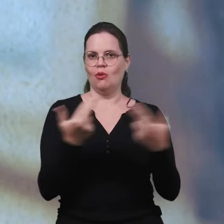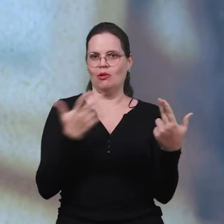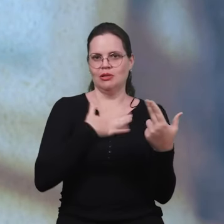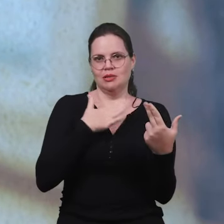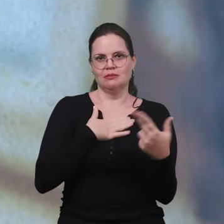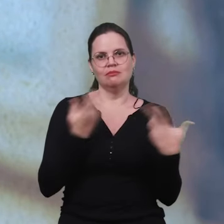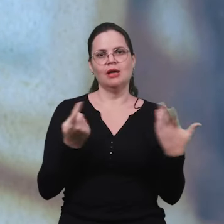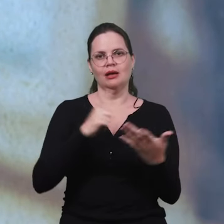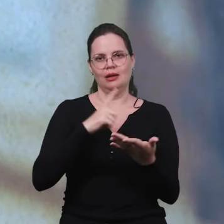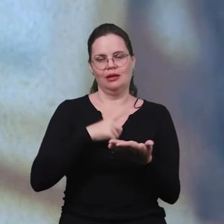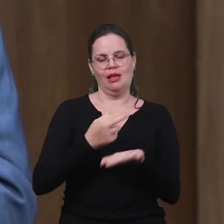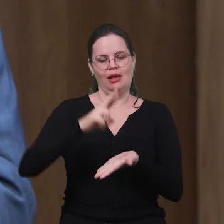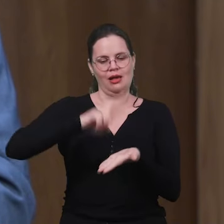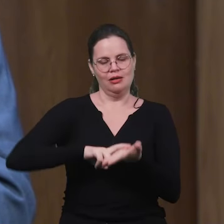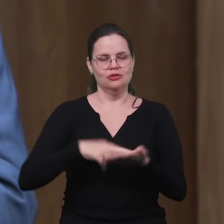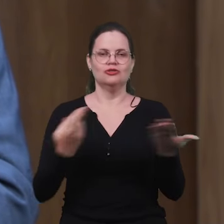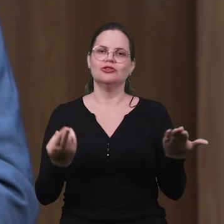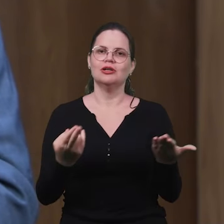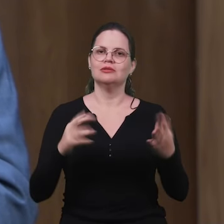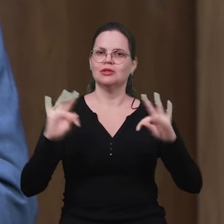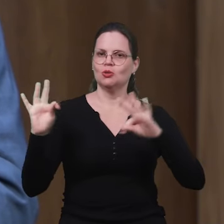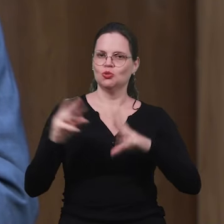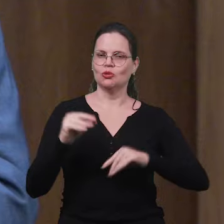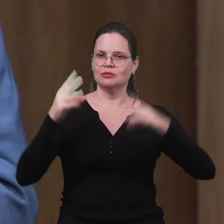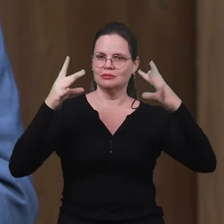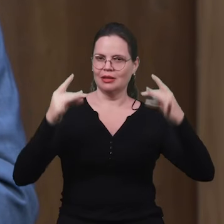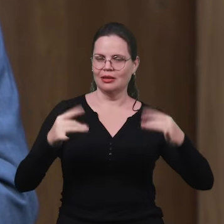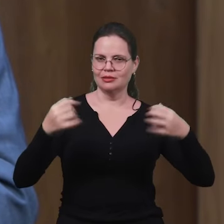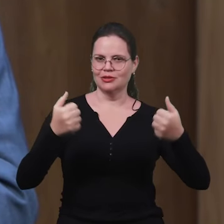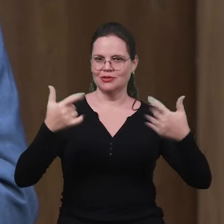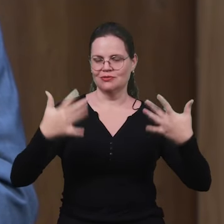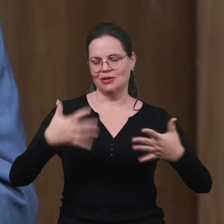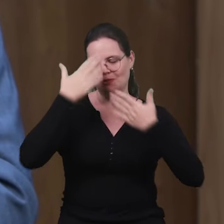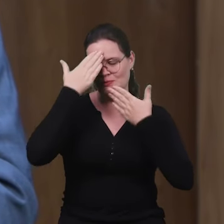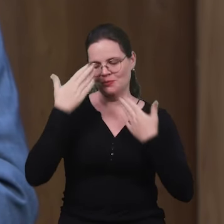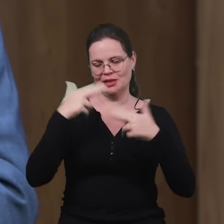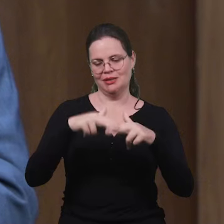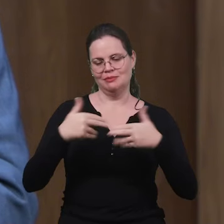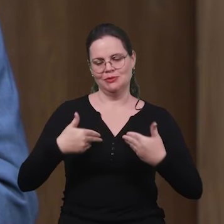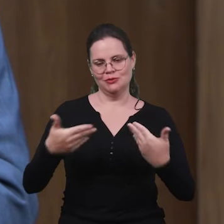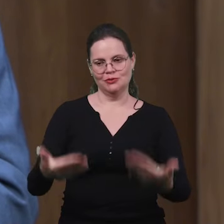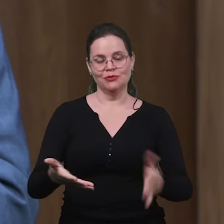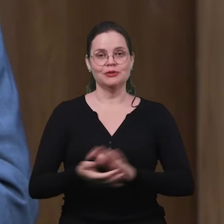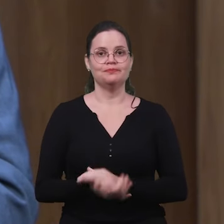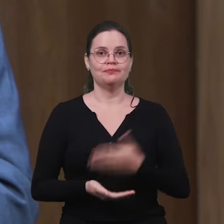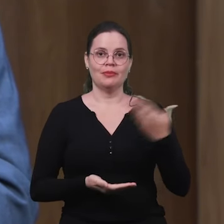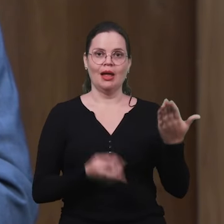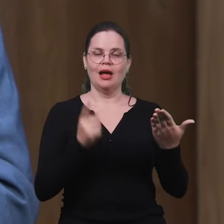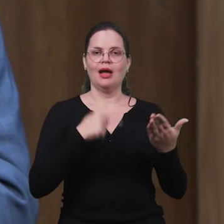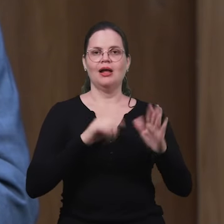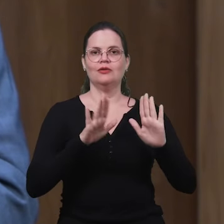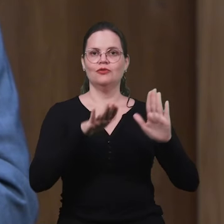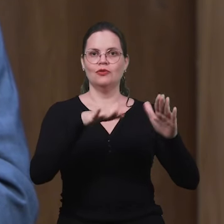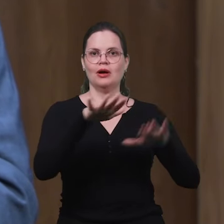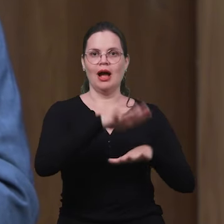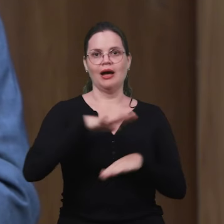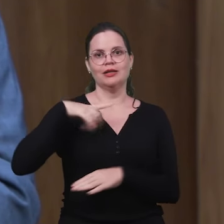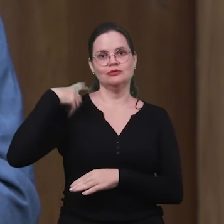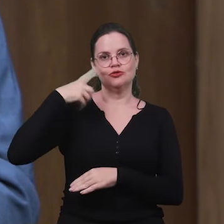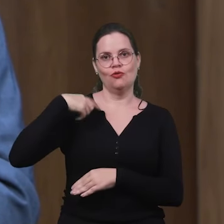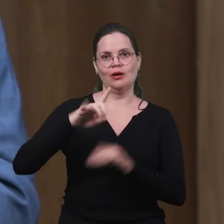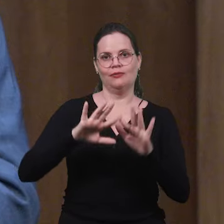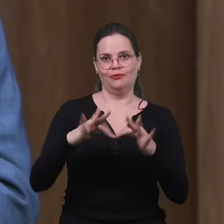uma vez. Obrigada pelo convite. O prazer é nosso. Doutora Saula Renata é especialista em direito de família e também em sucessões.